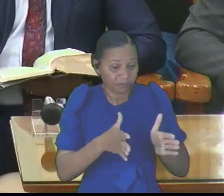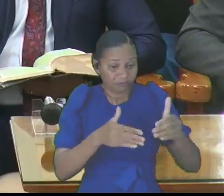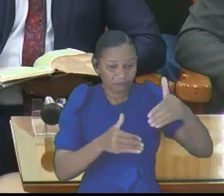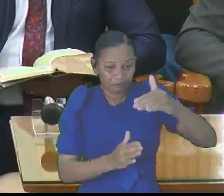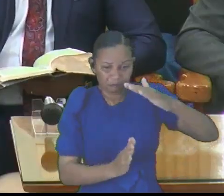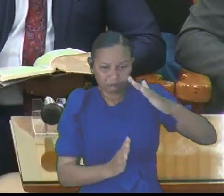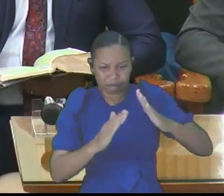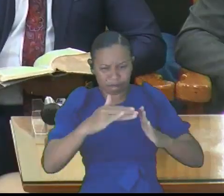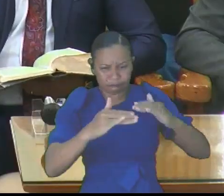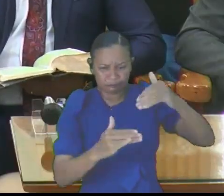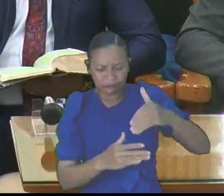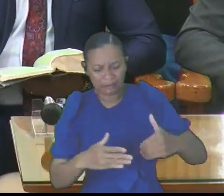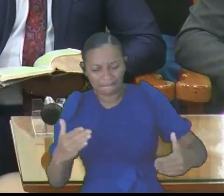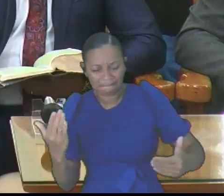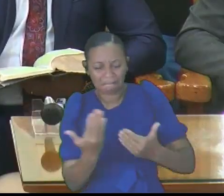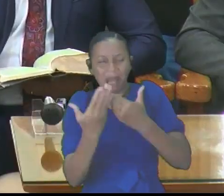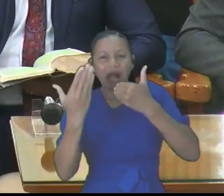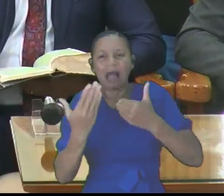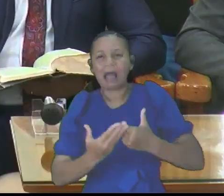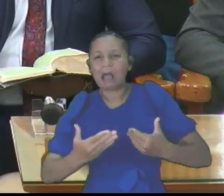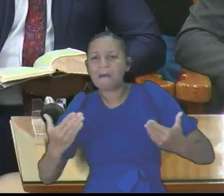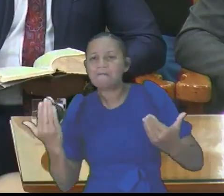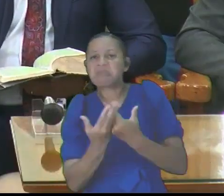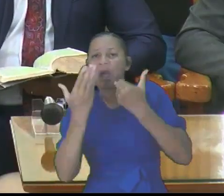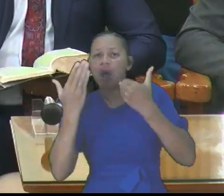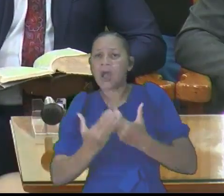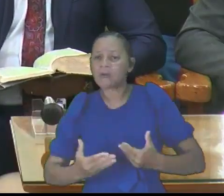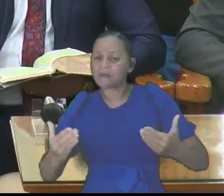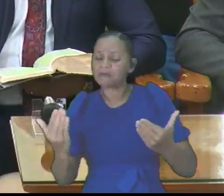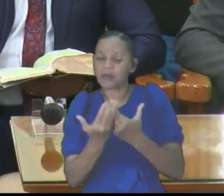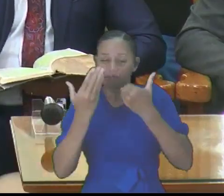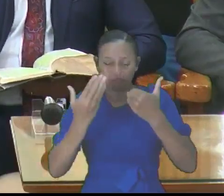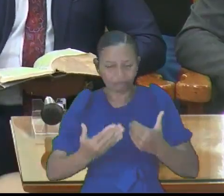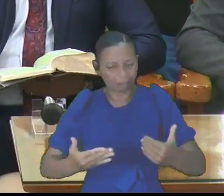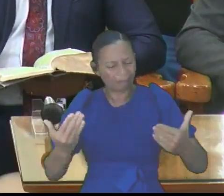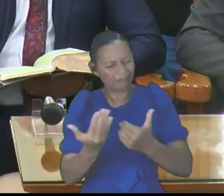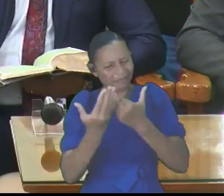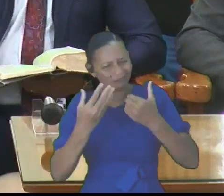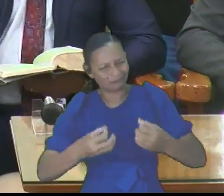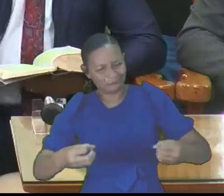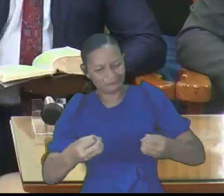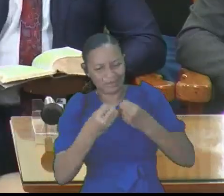como foi, irmãos? Batendo umas nas outras, se chocando.